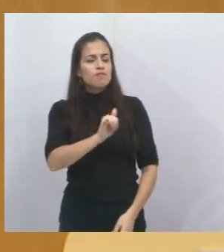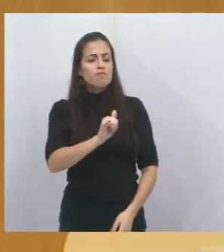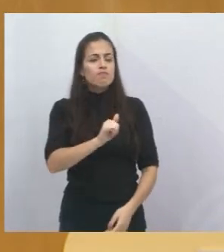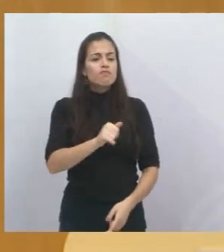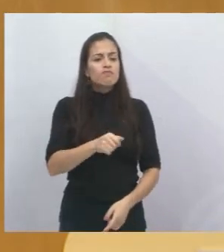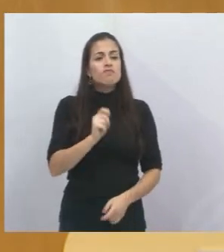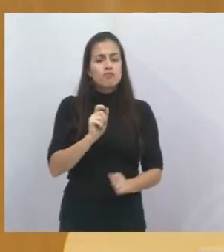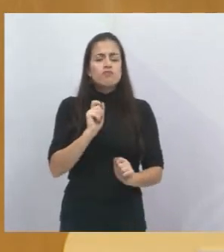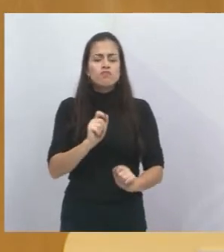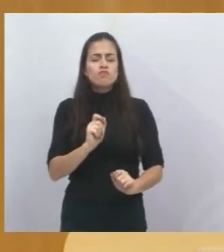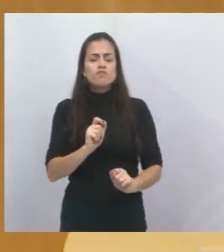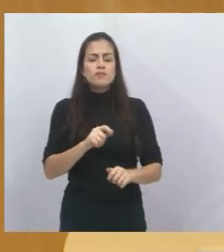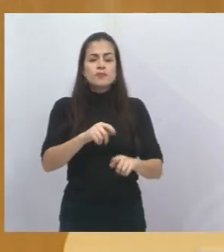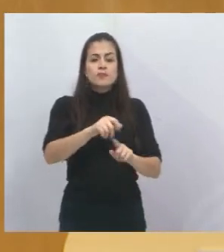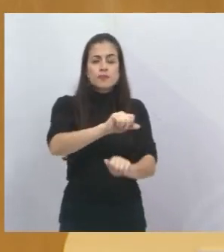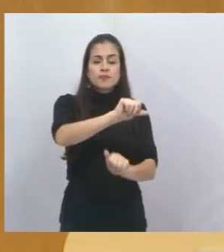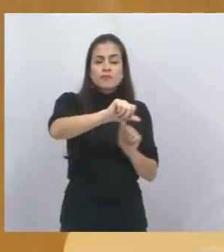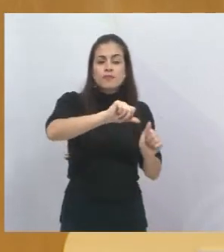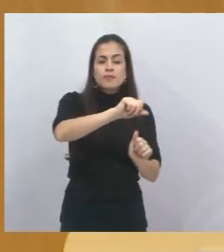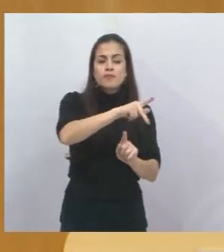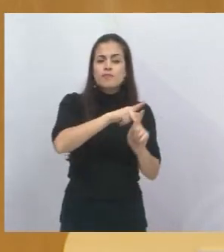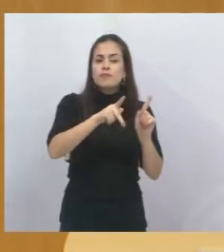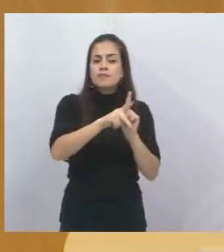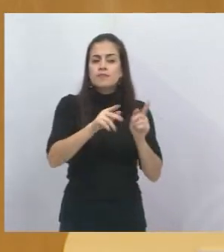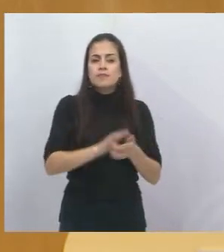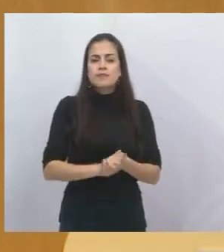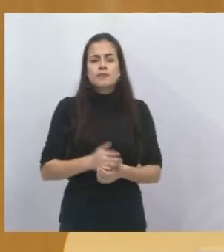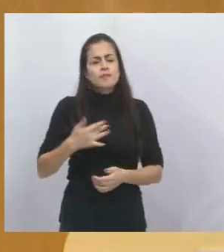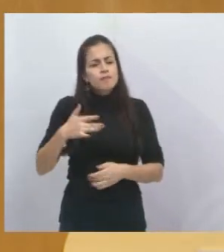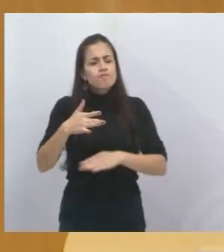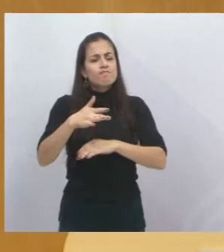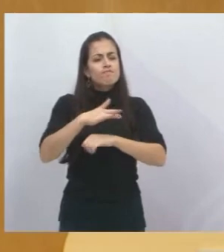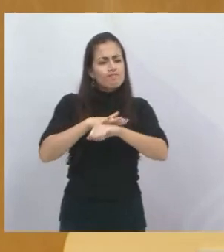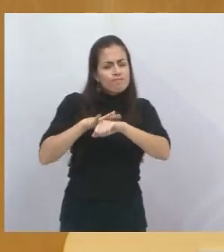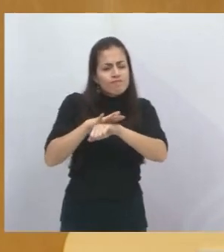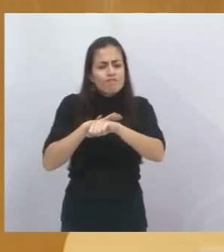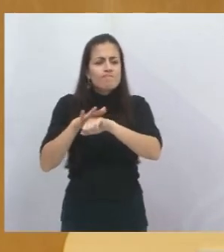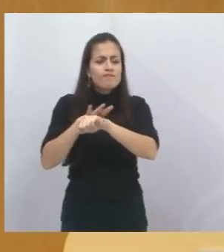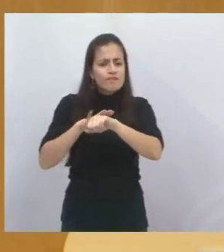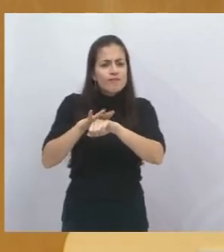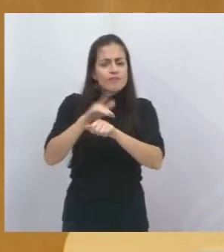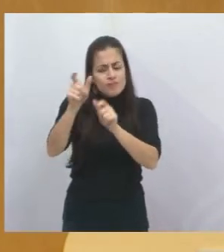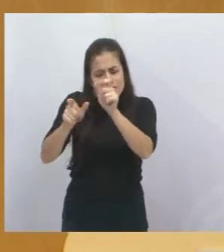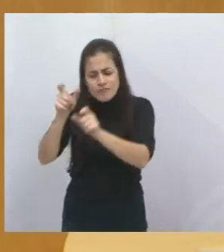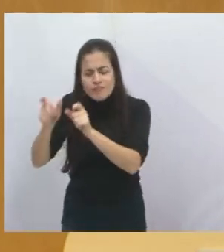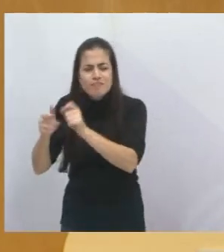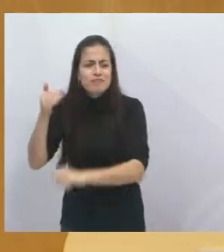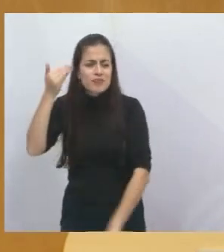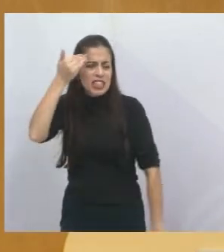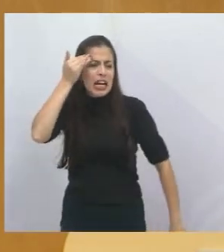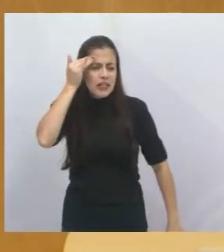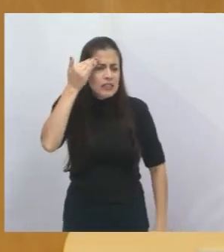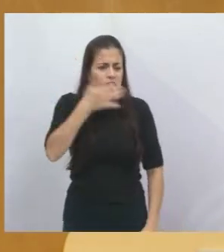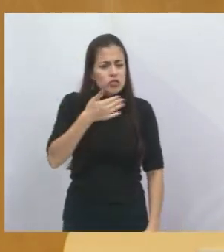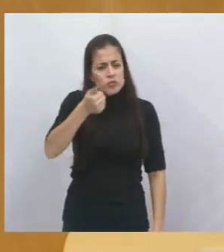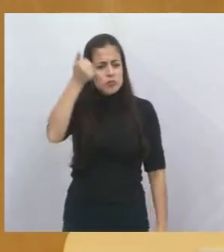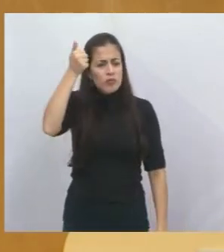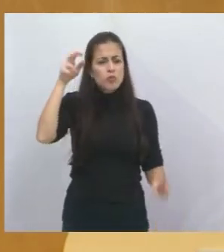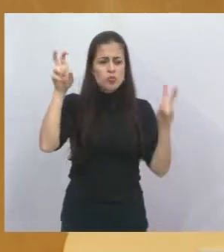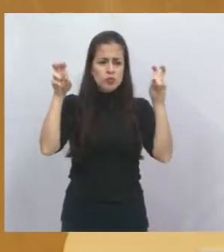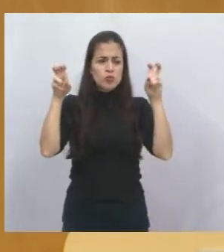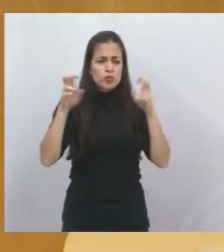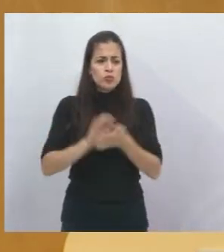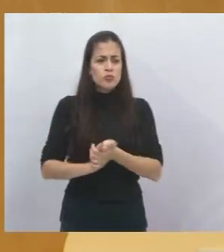com pessoas que entendem mais a respeito do assunto, aí eu comecei a fuçar para ver de onde surgiram